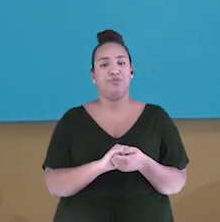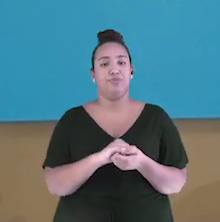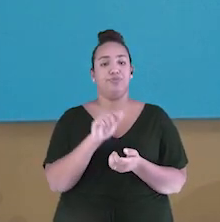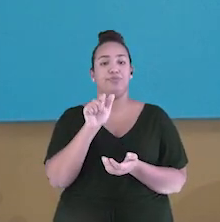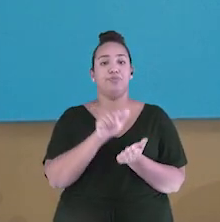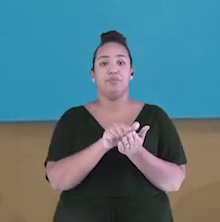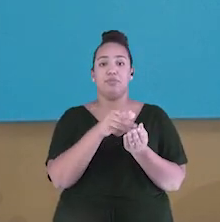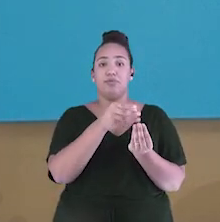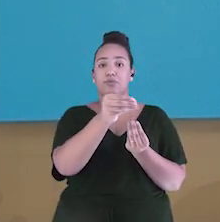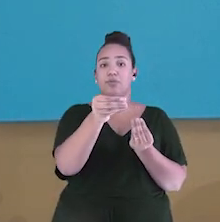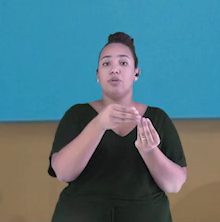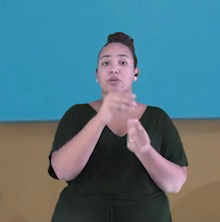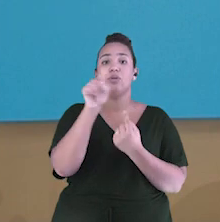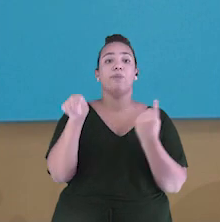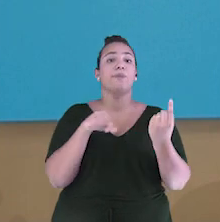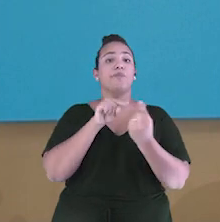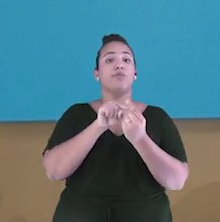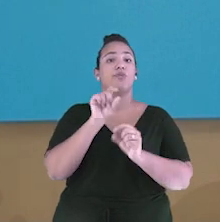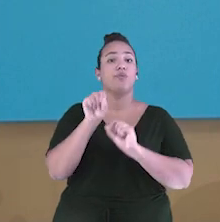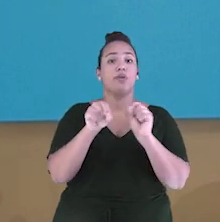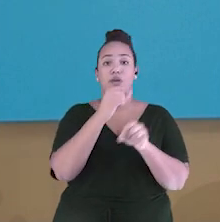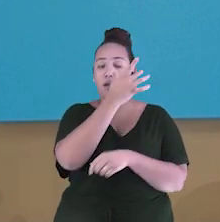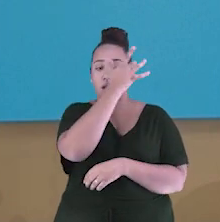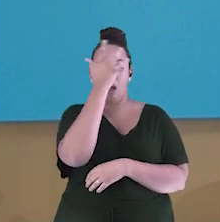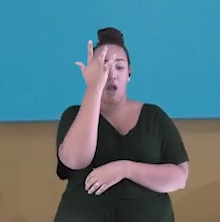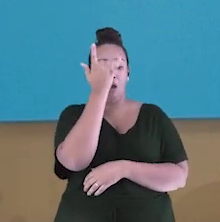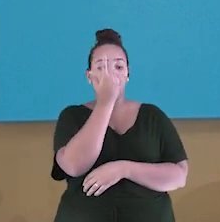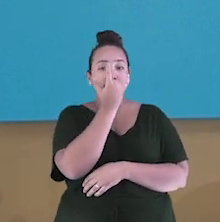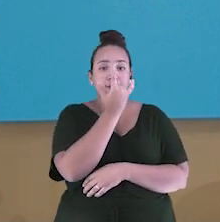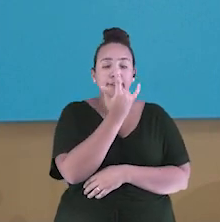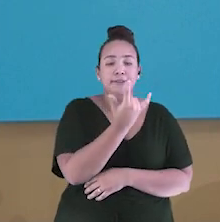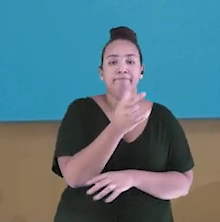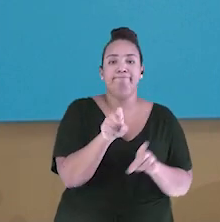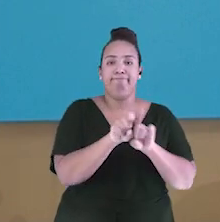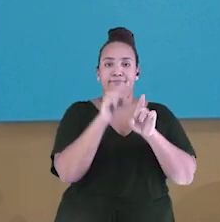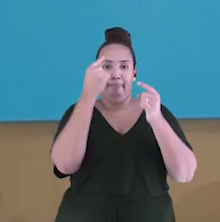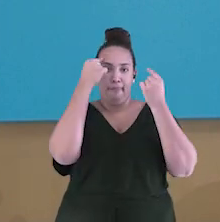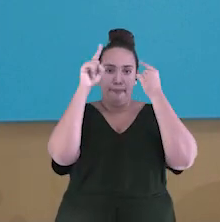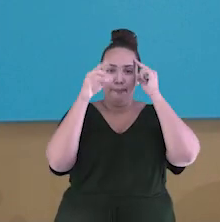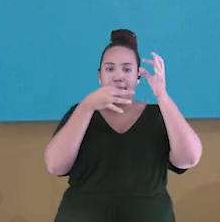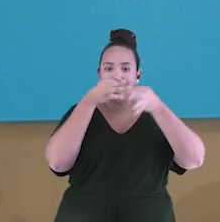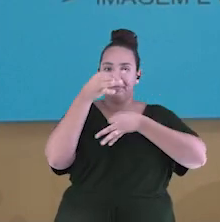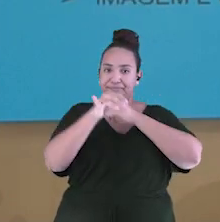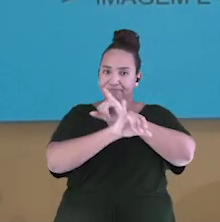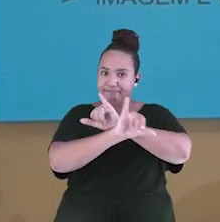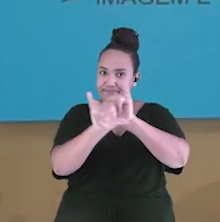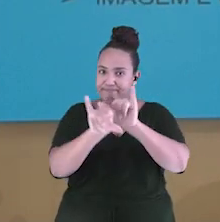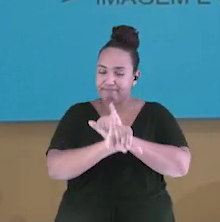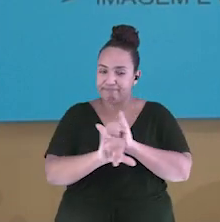como objetivo chamar a atenção das pessoas e divulgar ideias e opiniões.